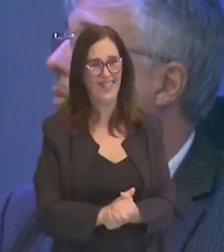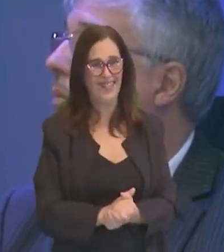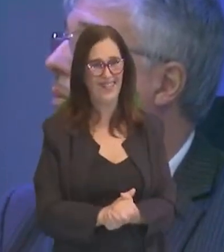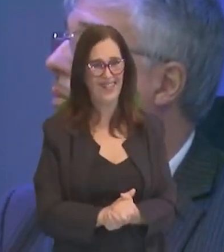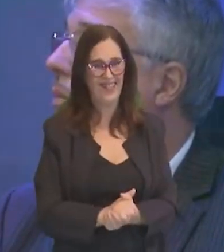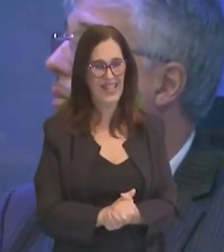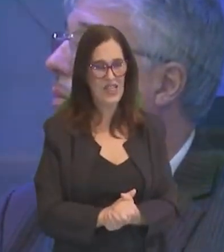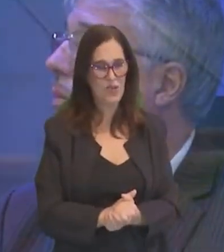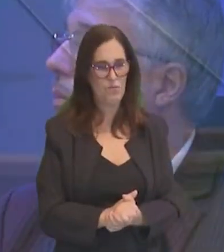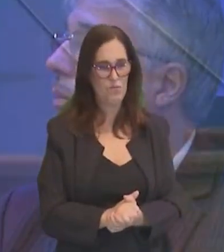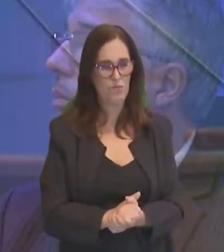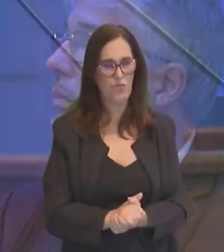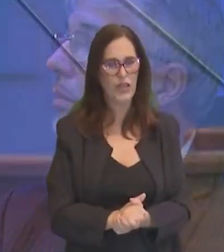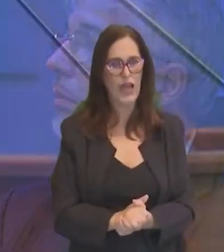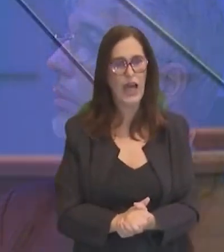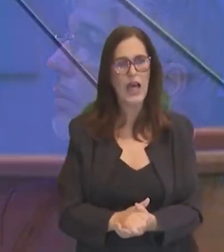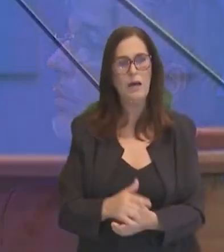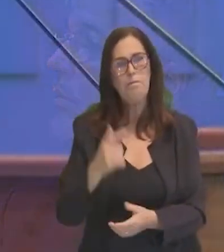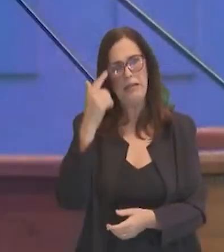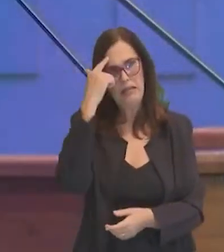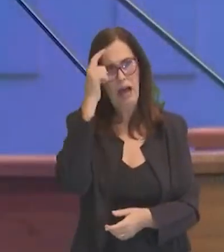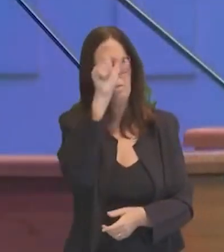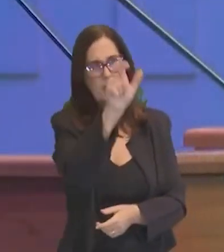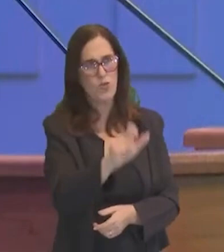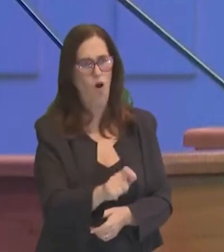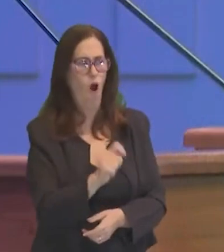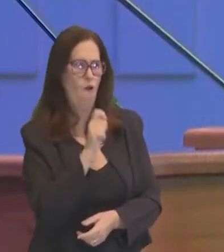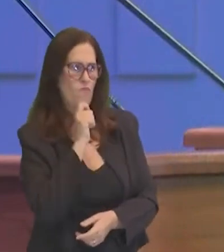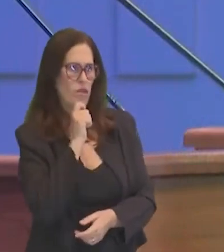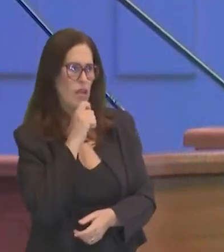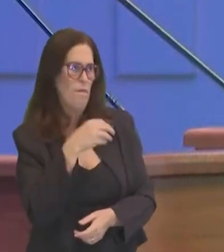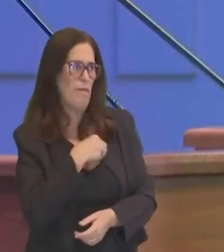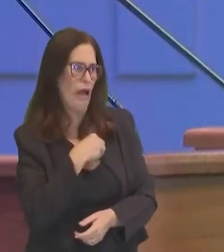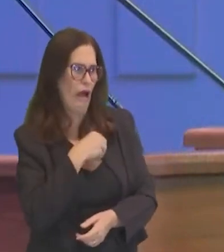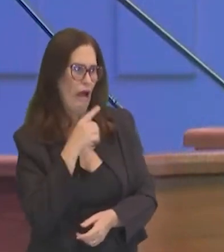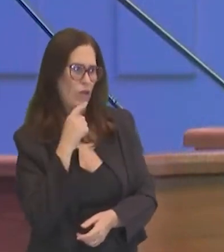Não pense que aquele que você conhece, que ainda está em pecado,